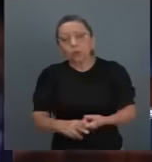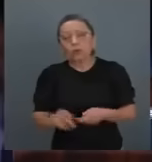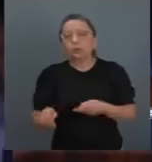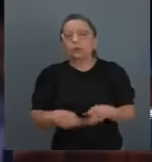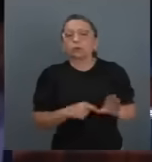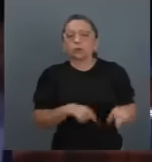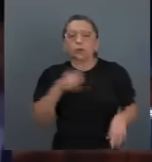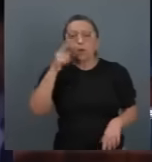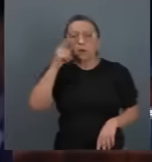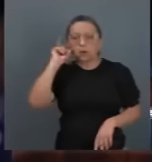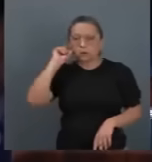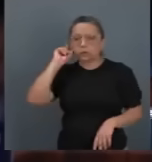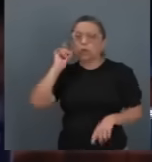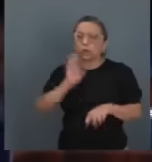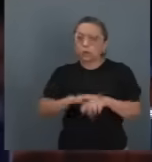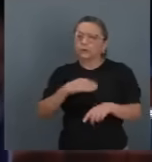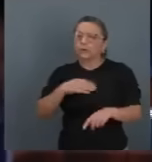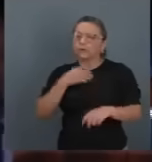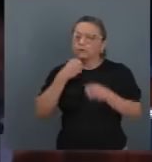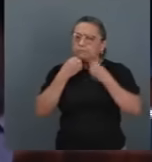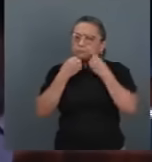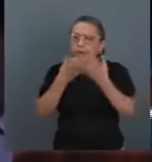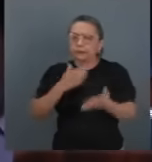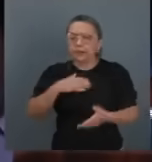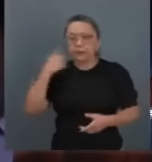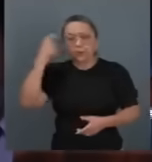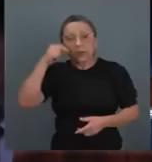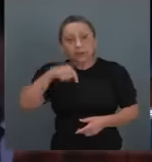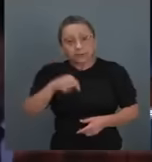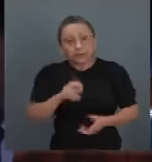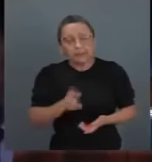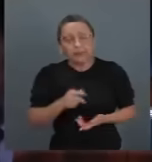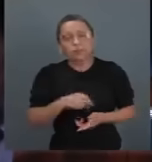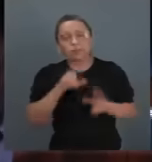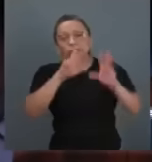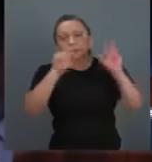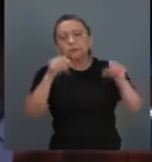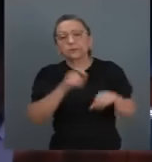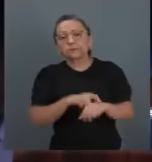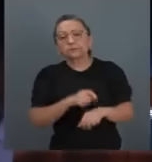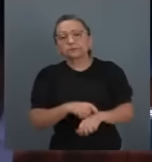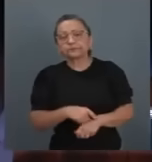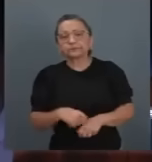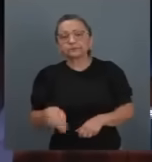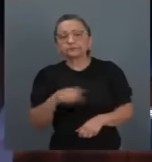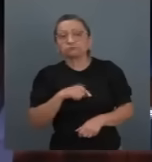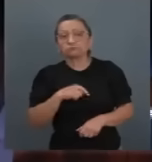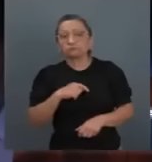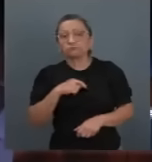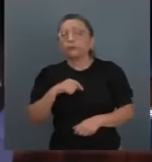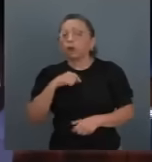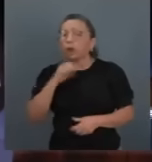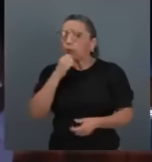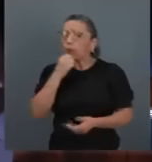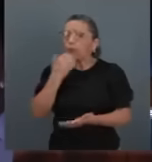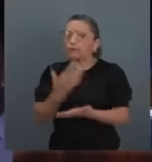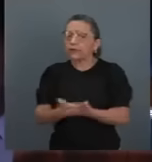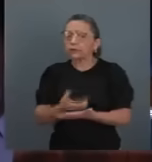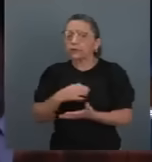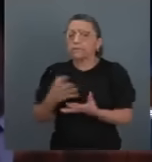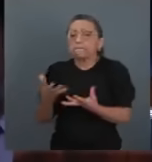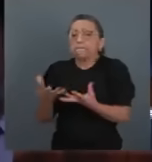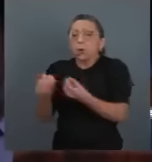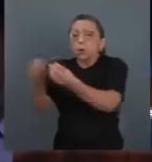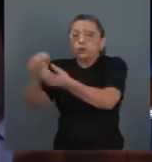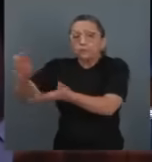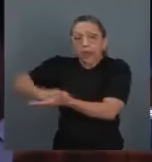Ontem mesmo, ao expressar minhas preocupações nessa tribuna sobre esse momento, recebi, confesso, um avalanche de